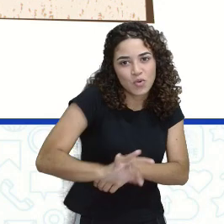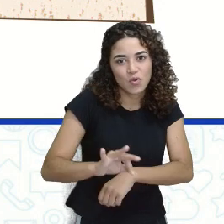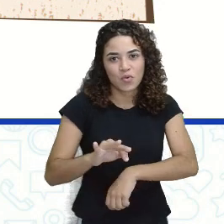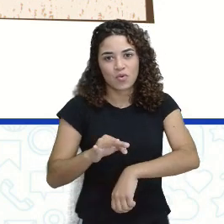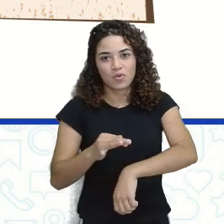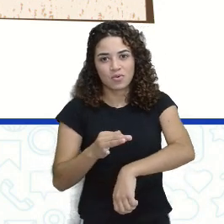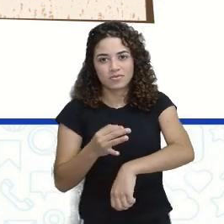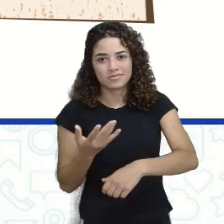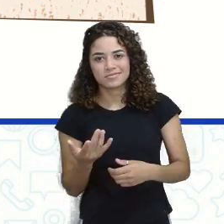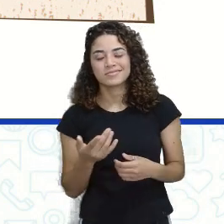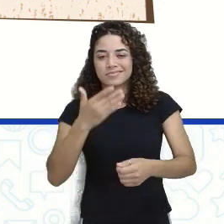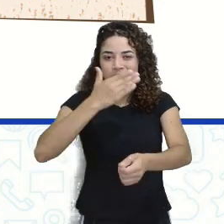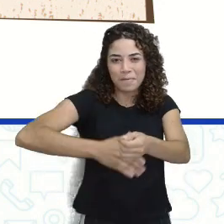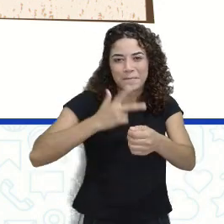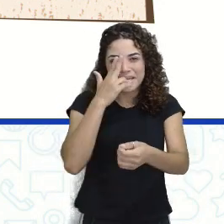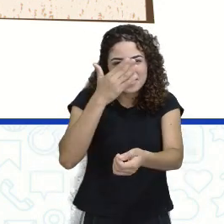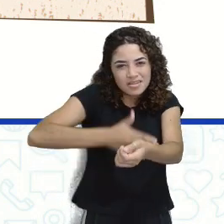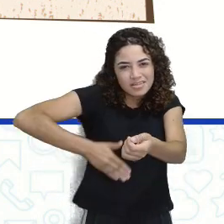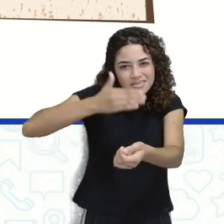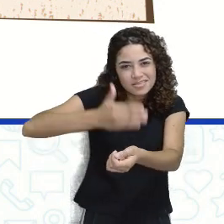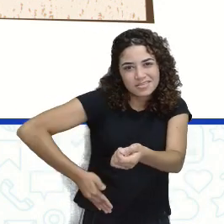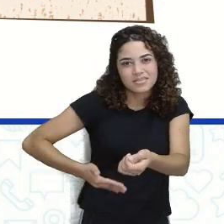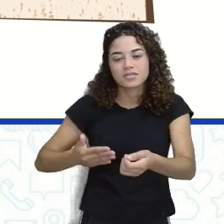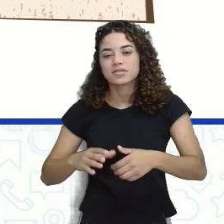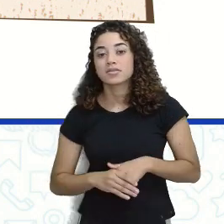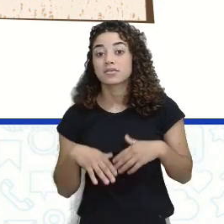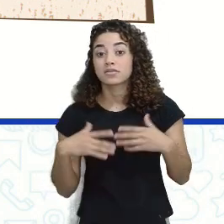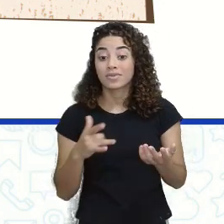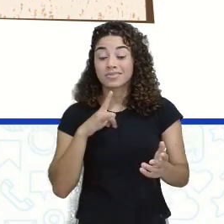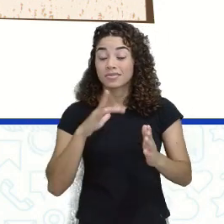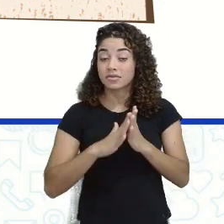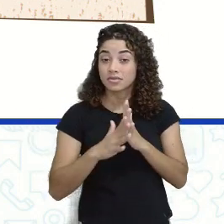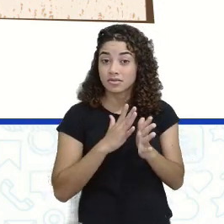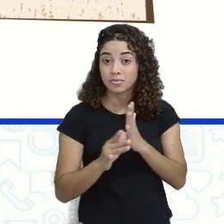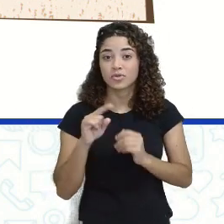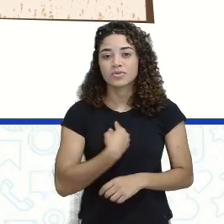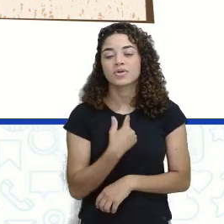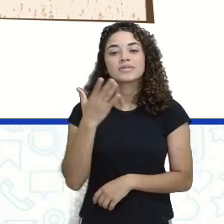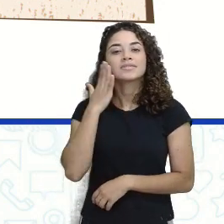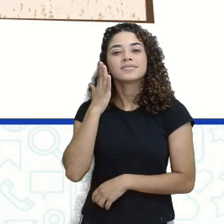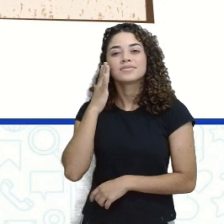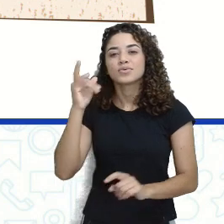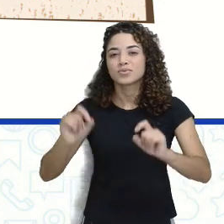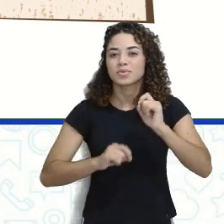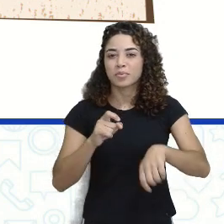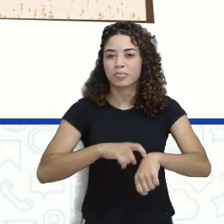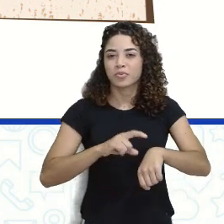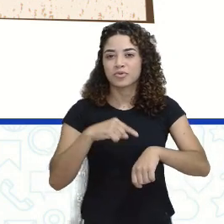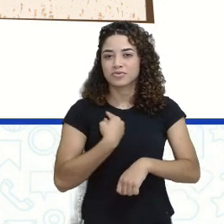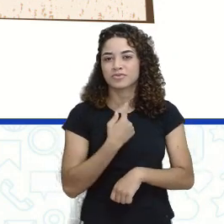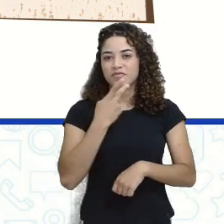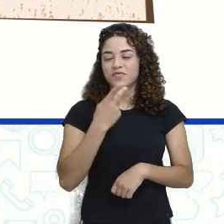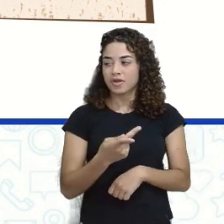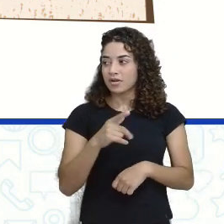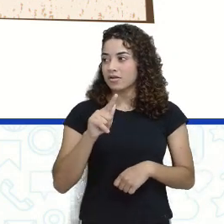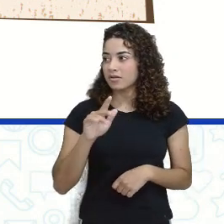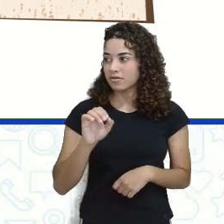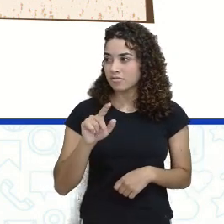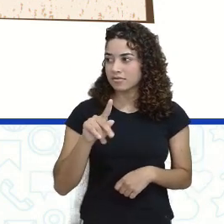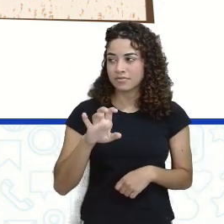que fere. Então nesta dinâmica a gente entende, né, que quando a gente fala em